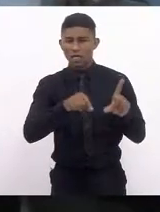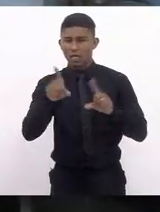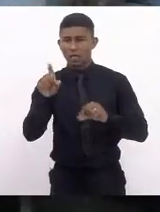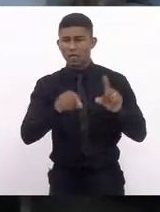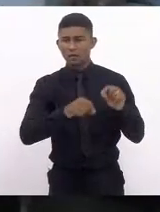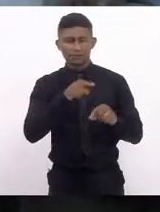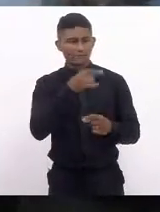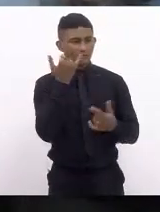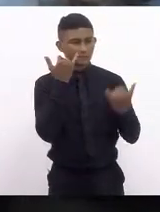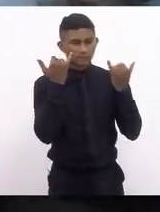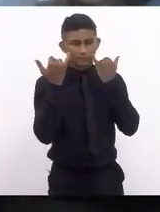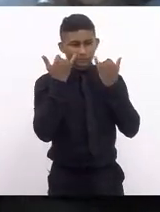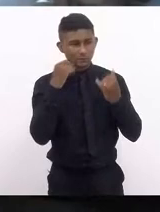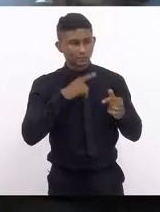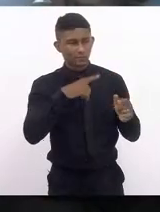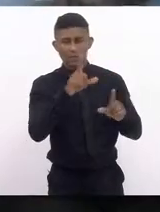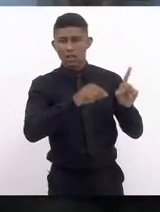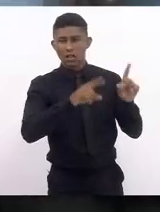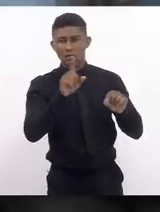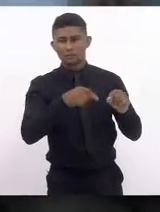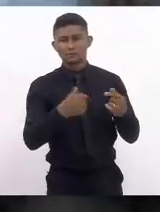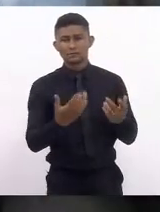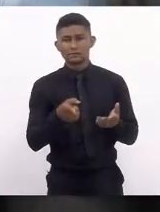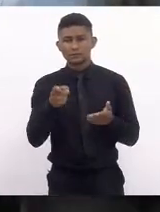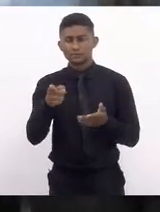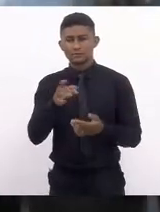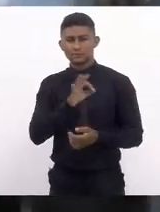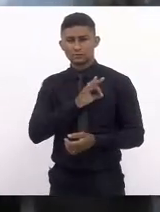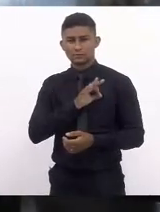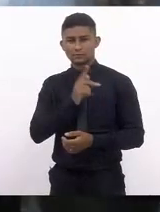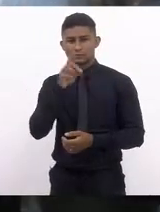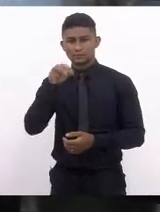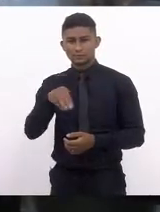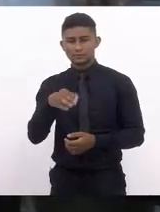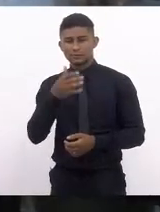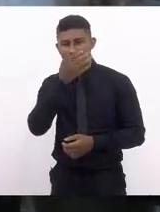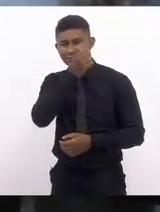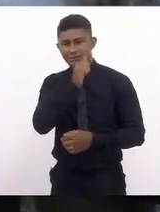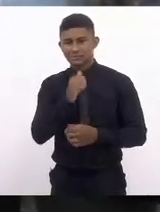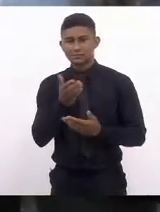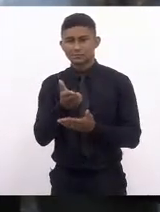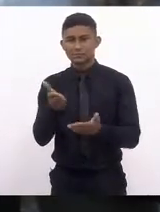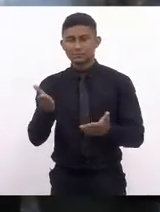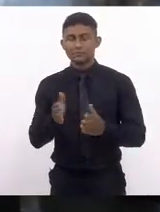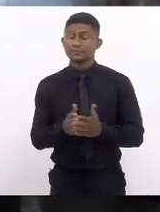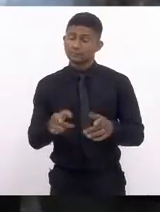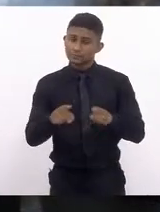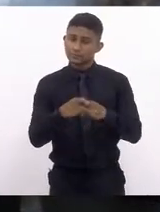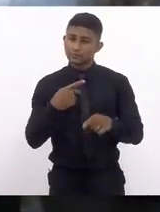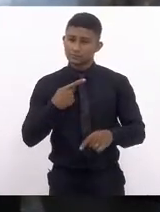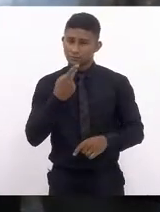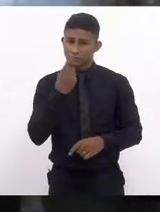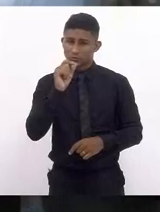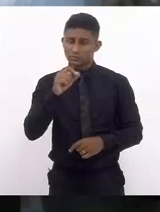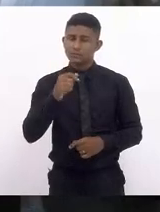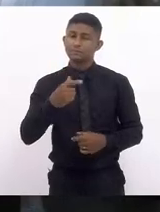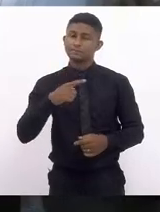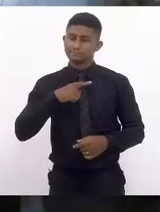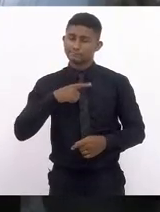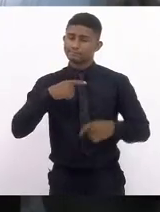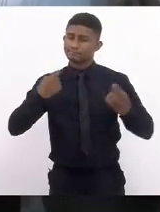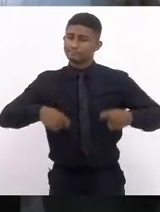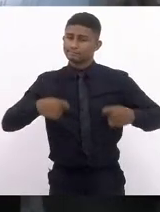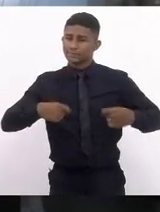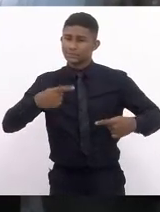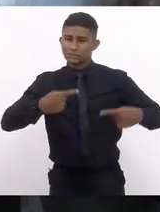quentinha informação Então são vi a polícia militar e quero dizer que temos ainda que debater